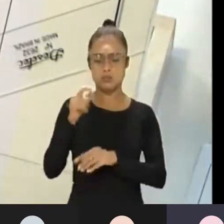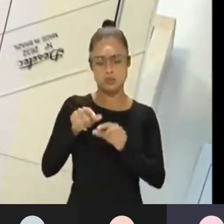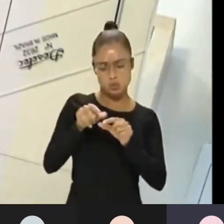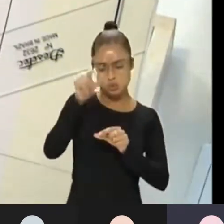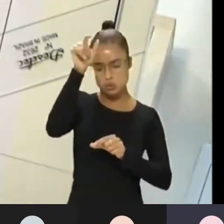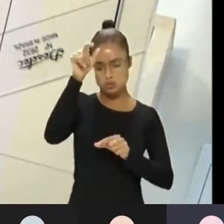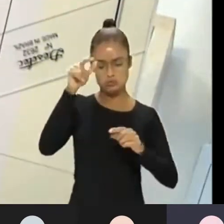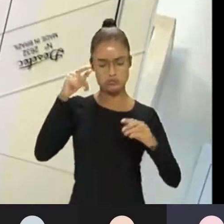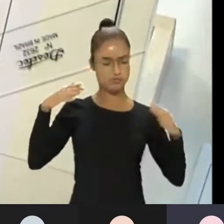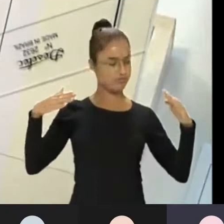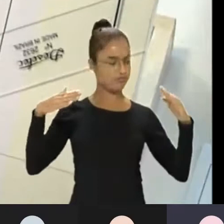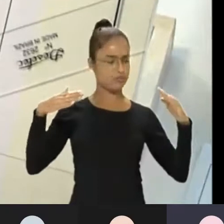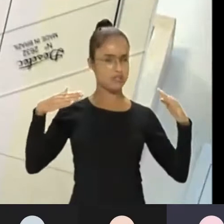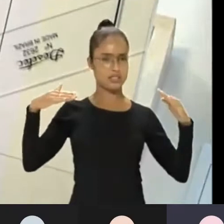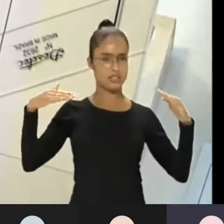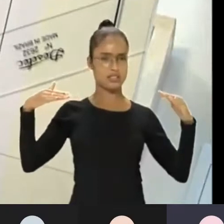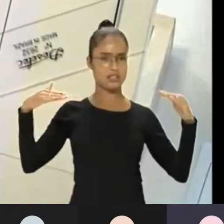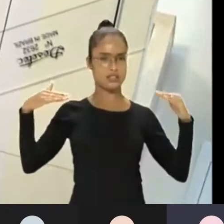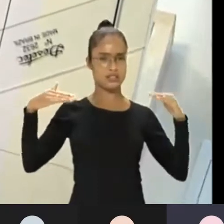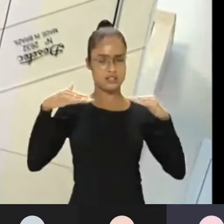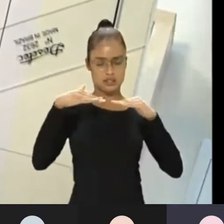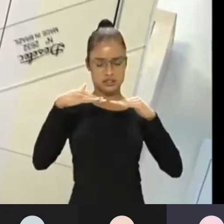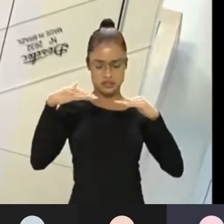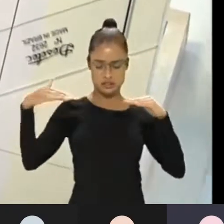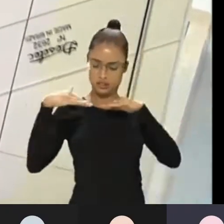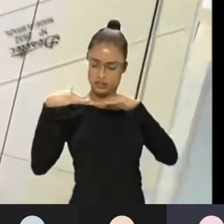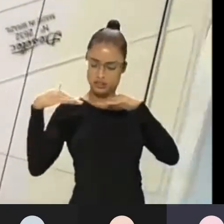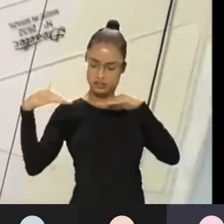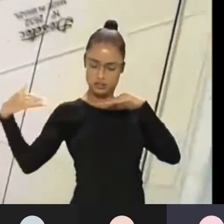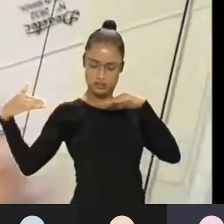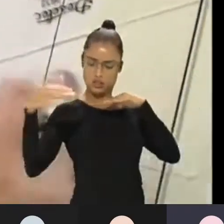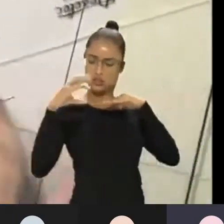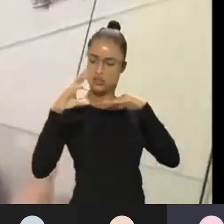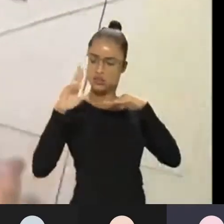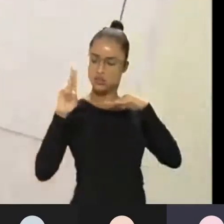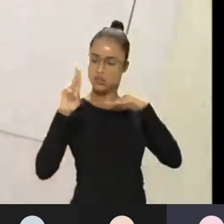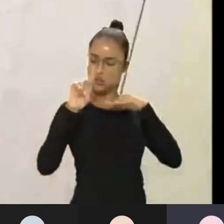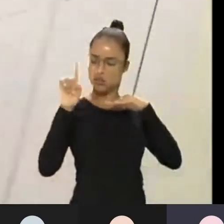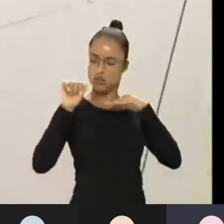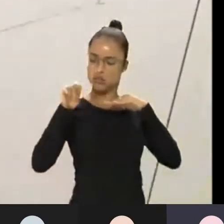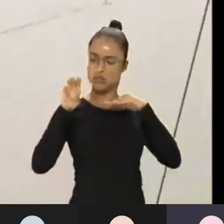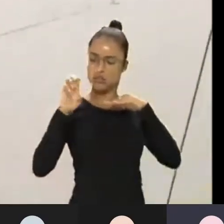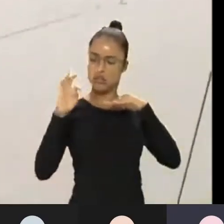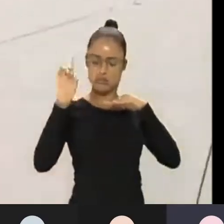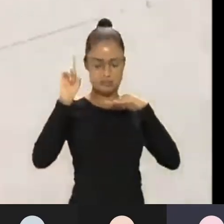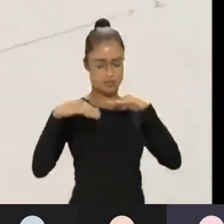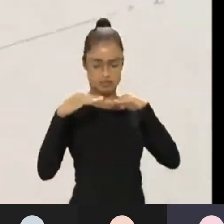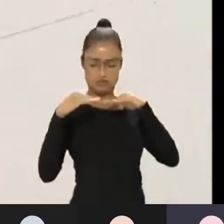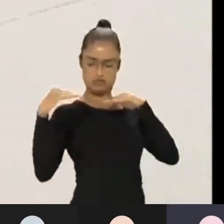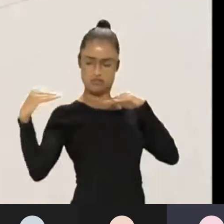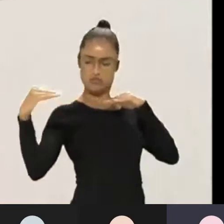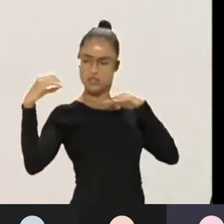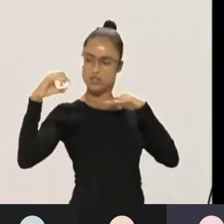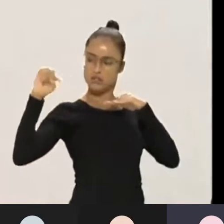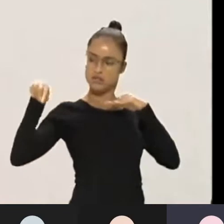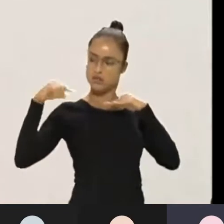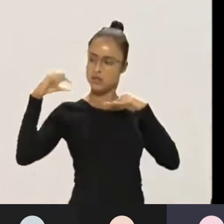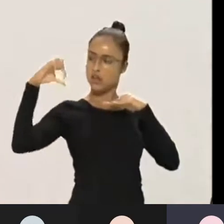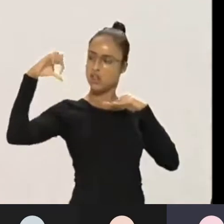até o cruzamento. Isso faz com que eu tenha o 0,9 naquela representação. A parte que está